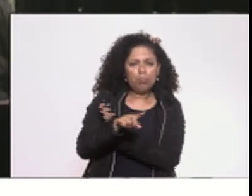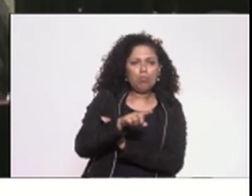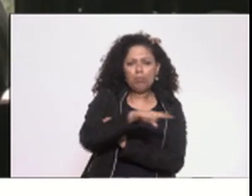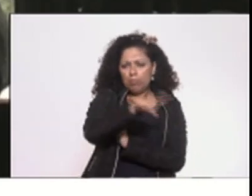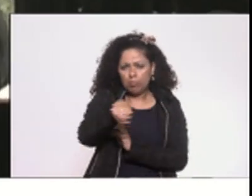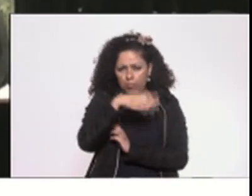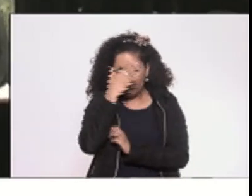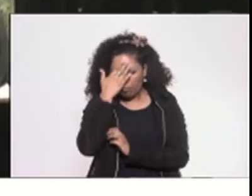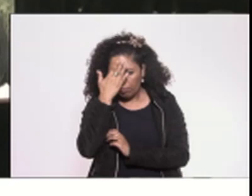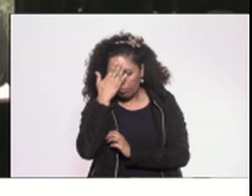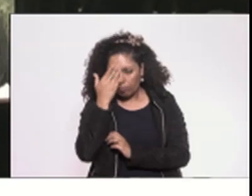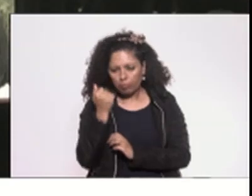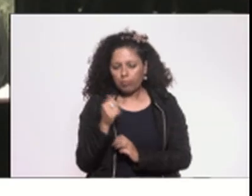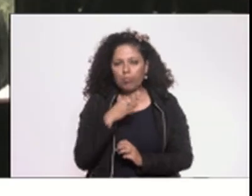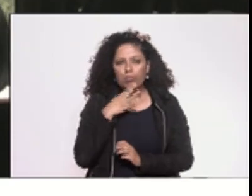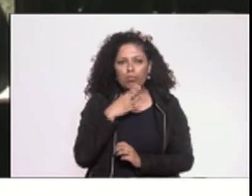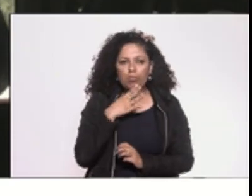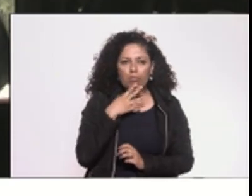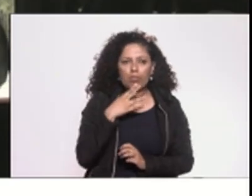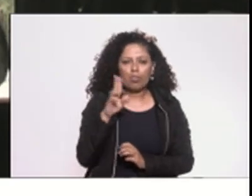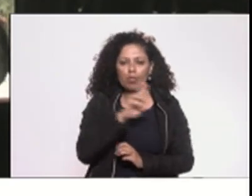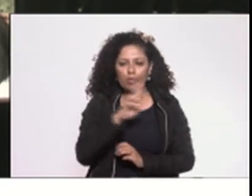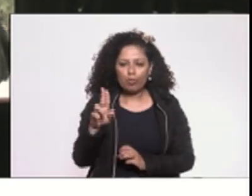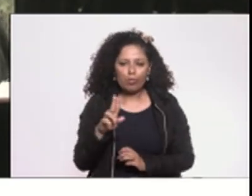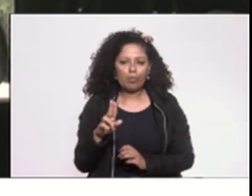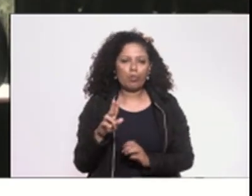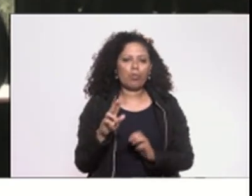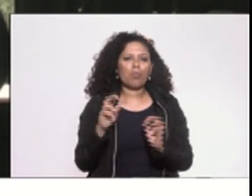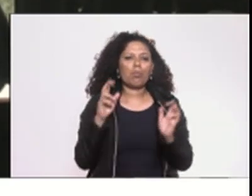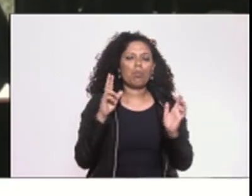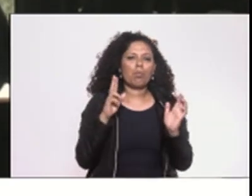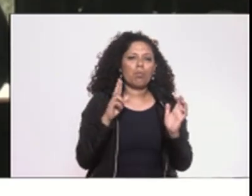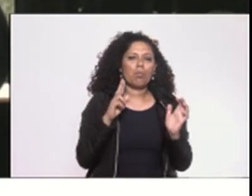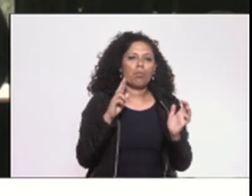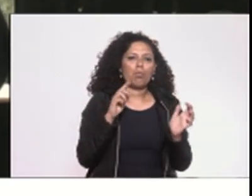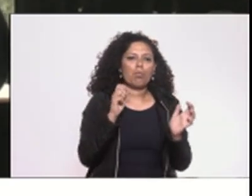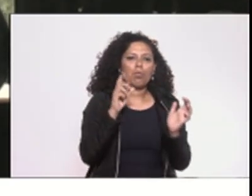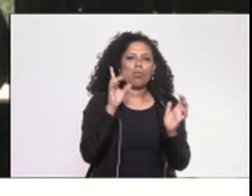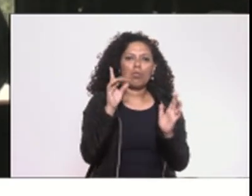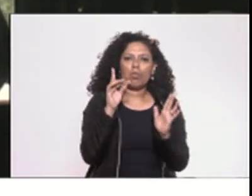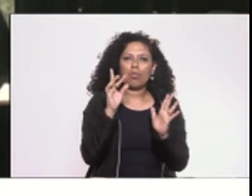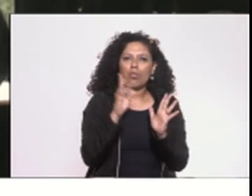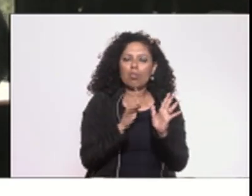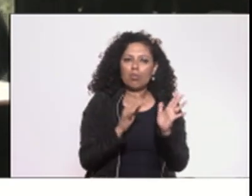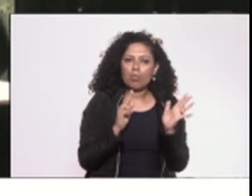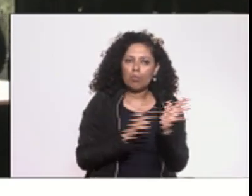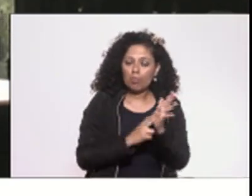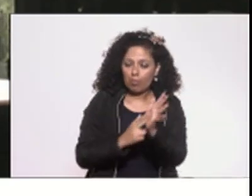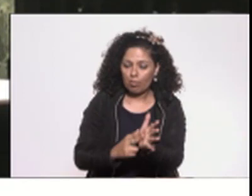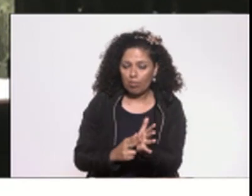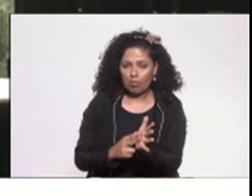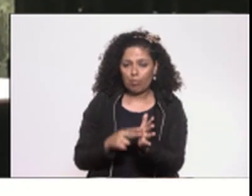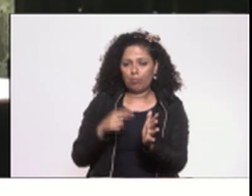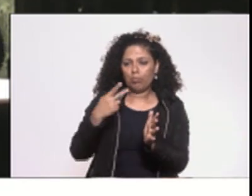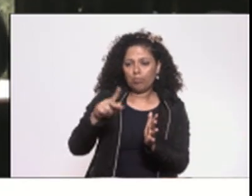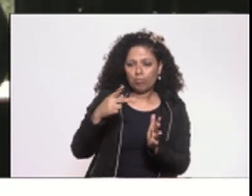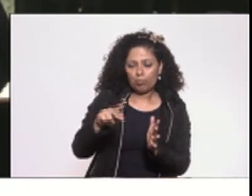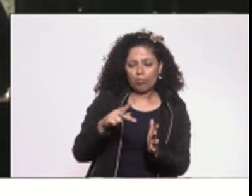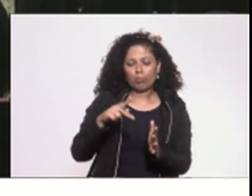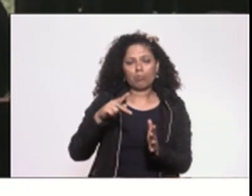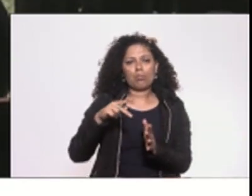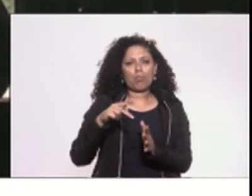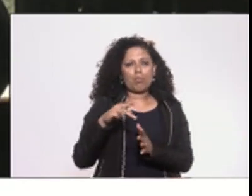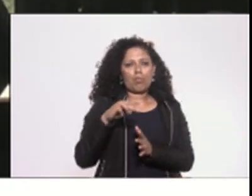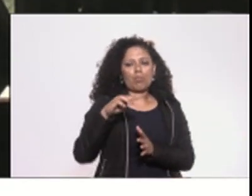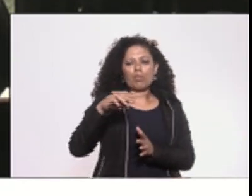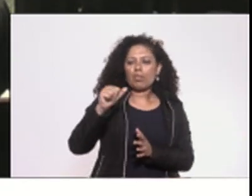quantos de vocês são fiéis à marca do palmito em conserva que vocês compram para casa, eu tenho certeza que nenhum de vocês tem fidelidade